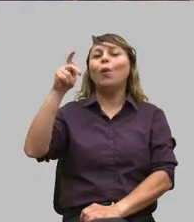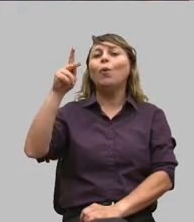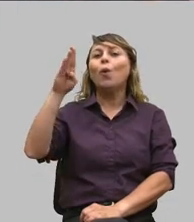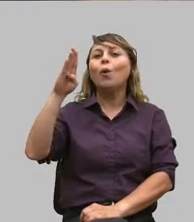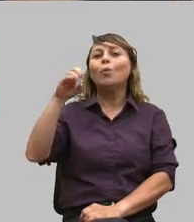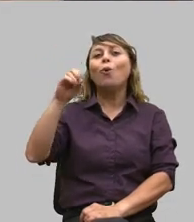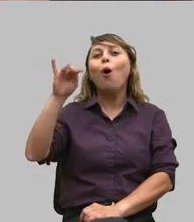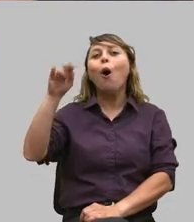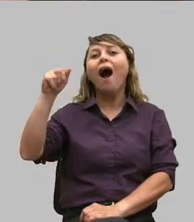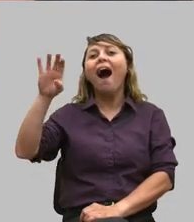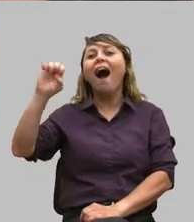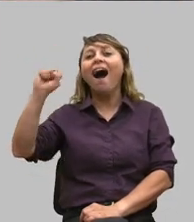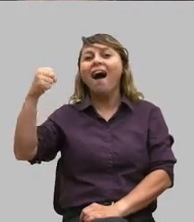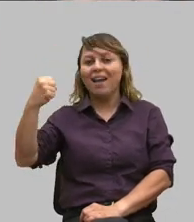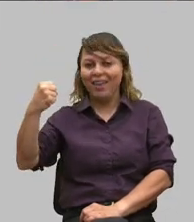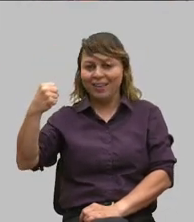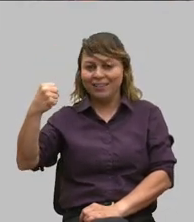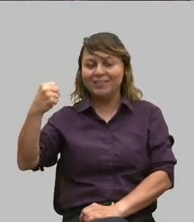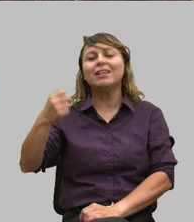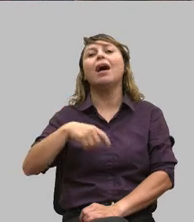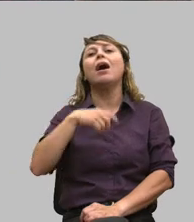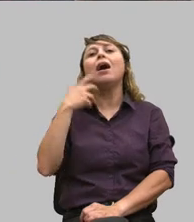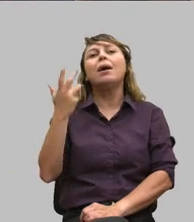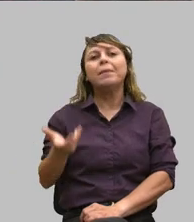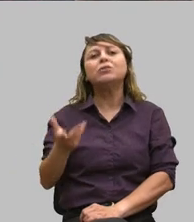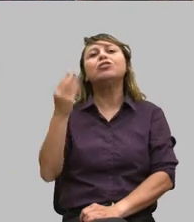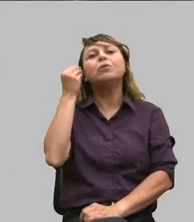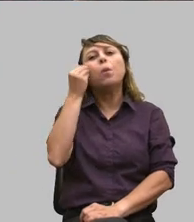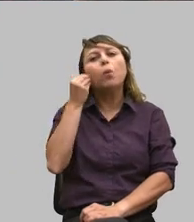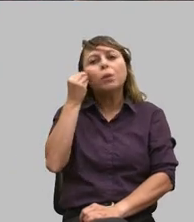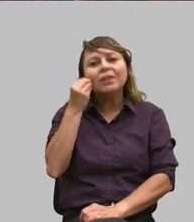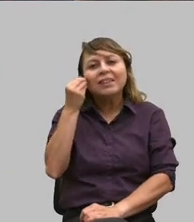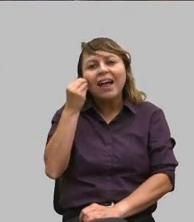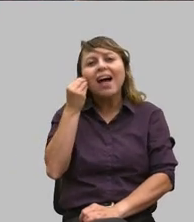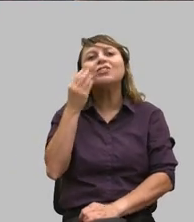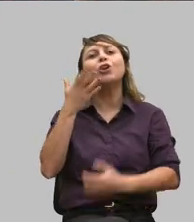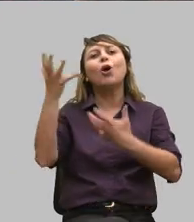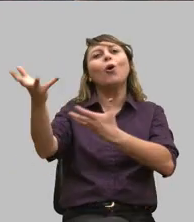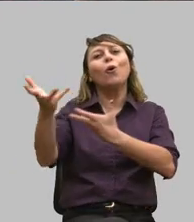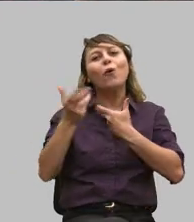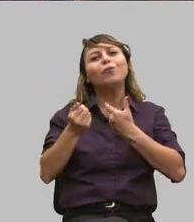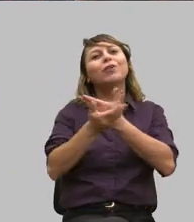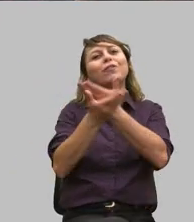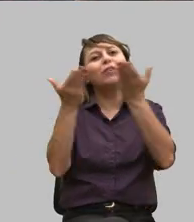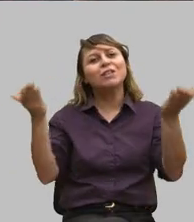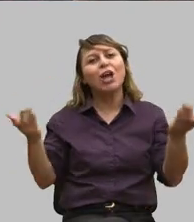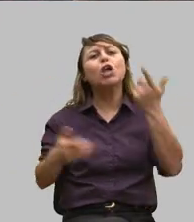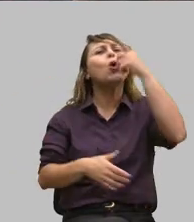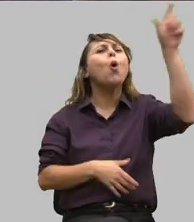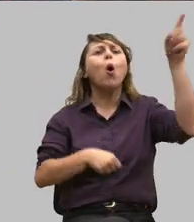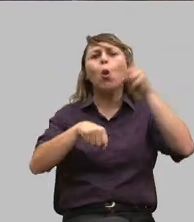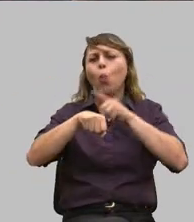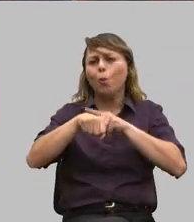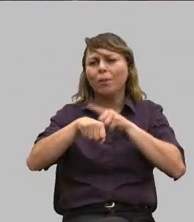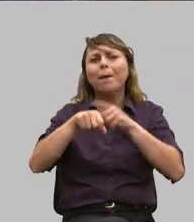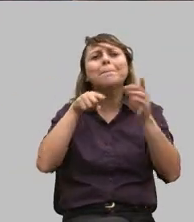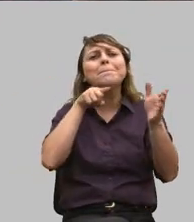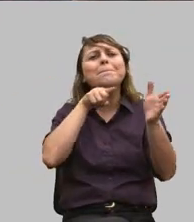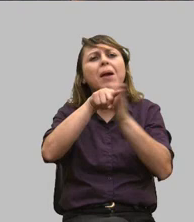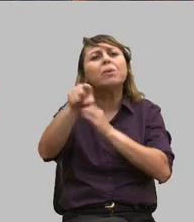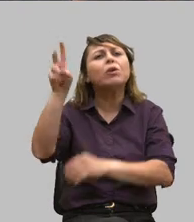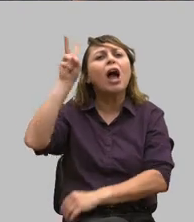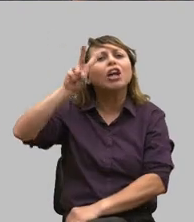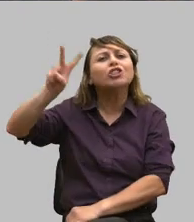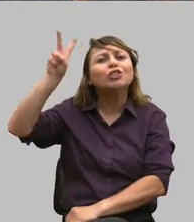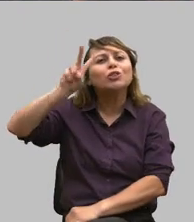aqui a história mas eu já tive a oportunidade de ouvir e convido aos deputados Em outro momento perguntar sobre a história da